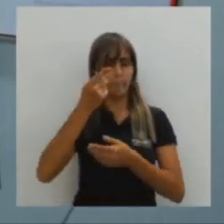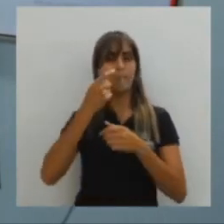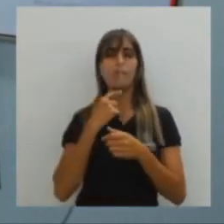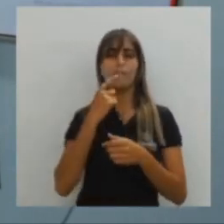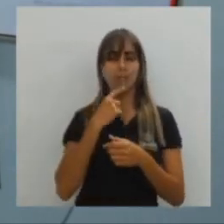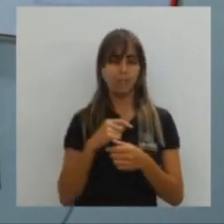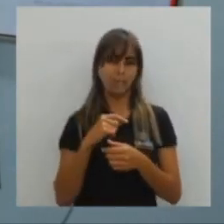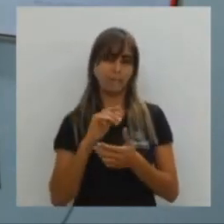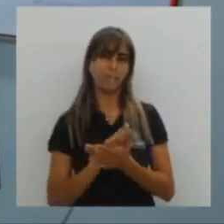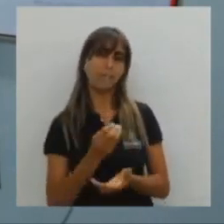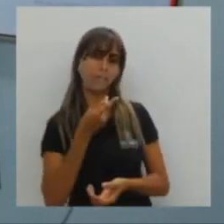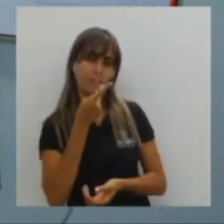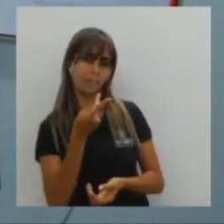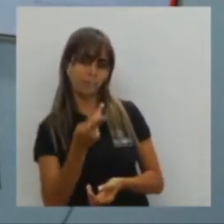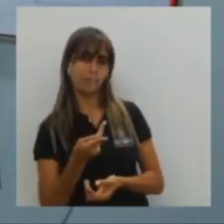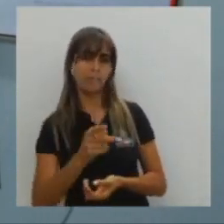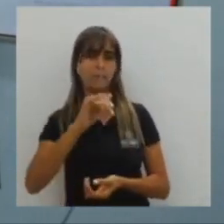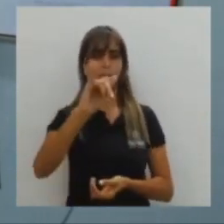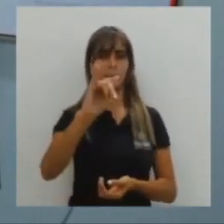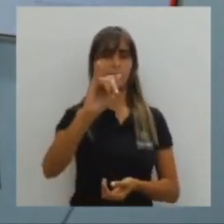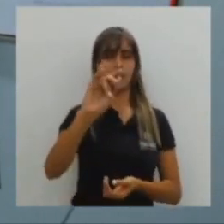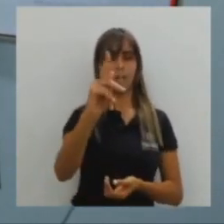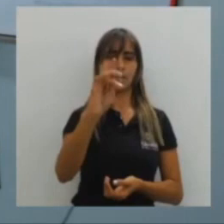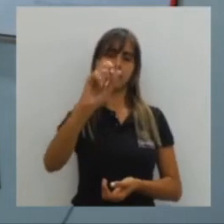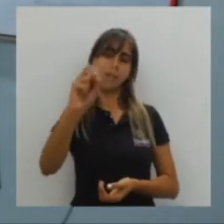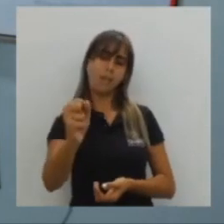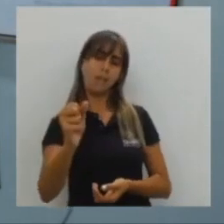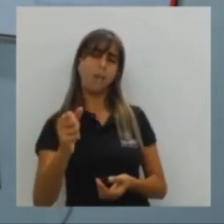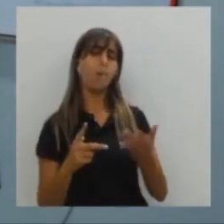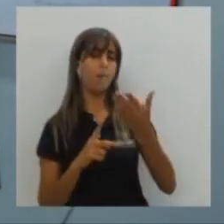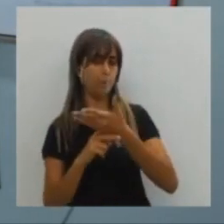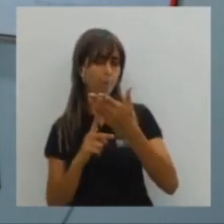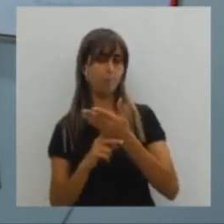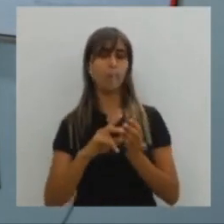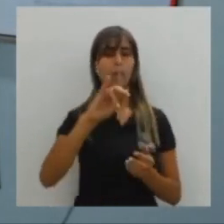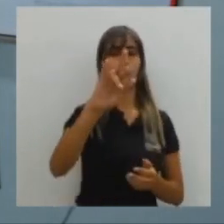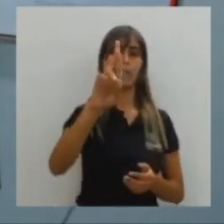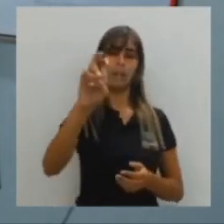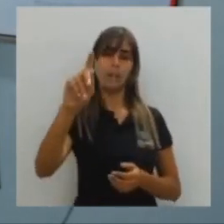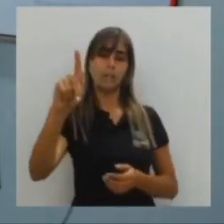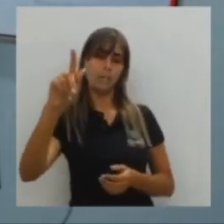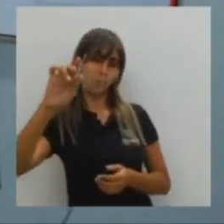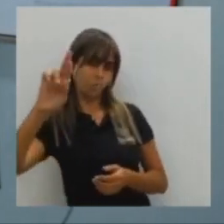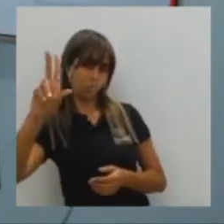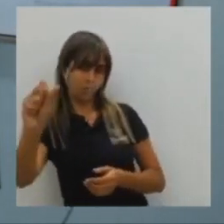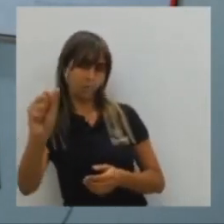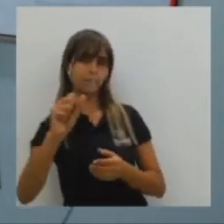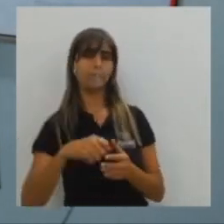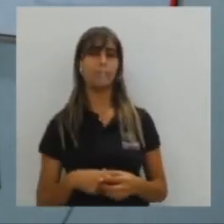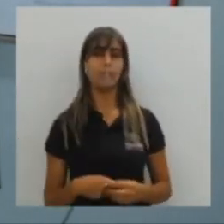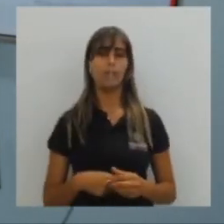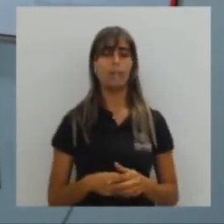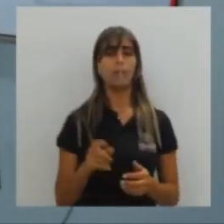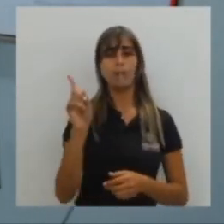nisso aí. Read, portanto, é um verbo irregular. Ele não altera a forma gramatical, não, perdão, a grafia, tá certo?